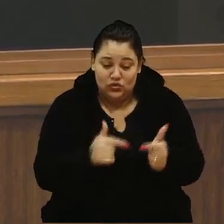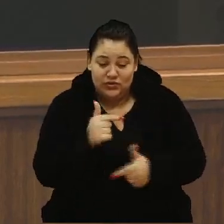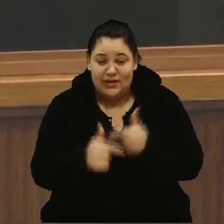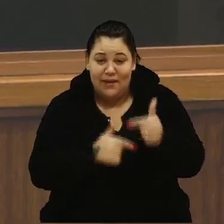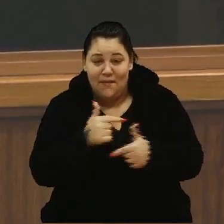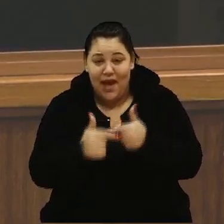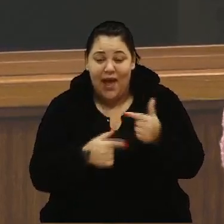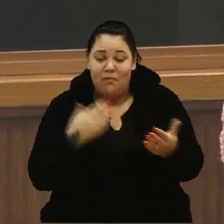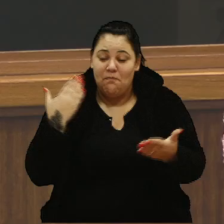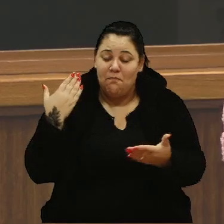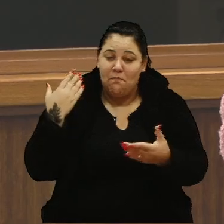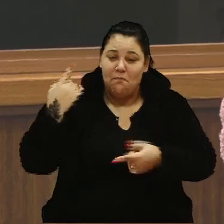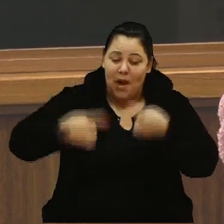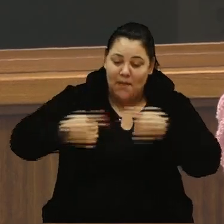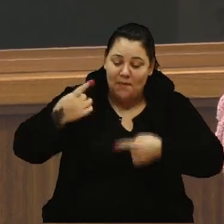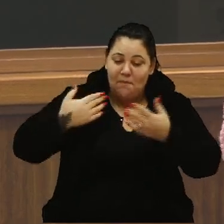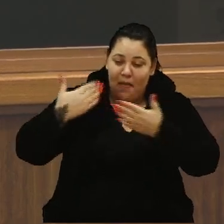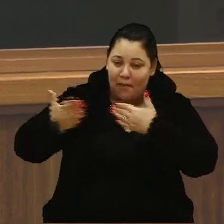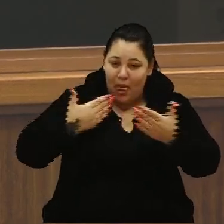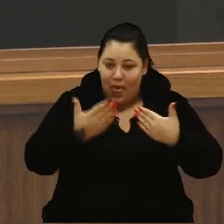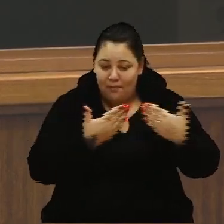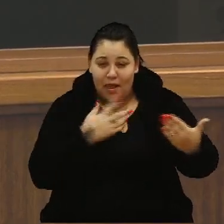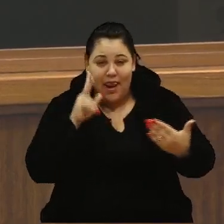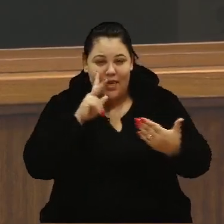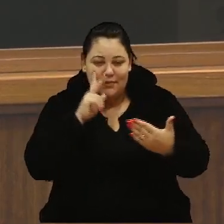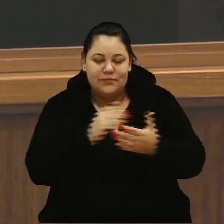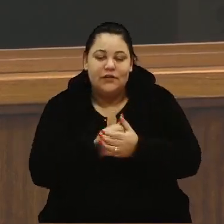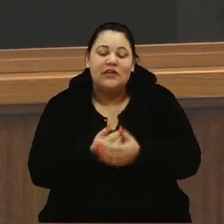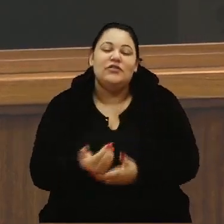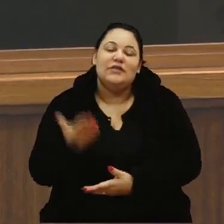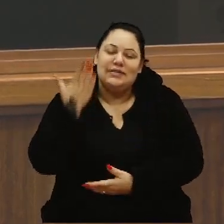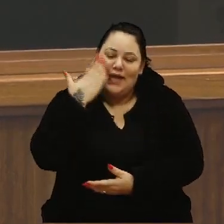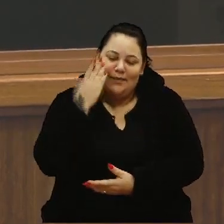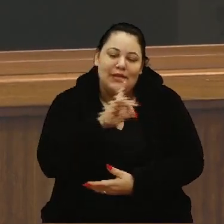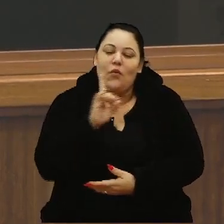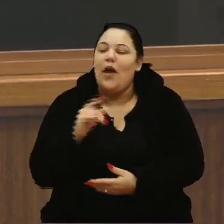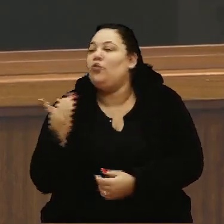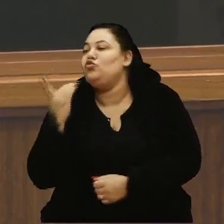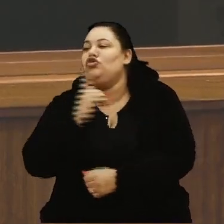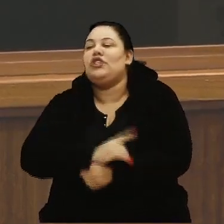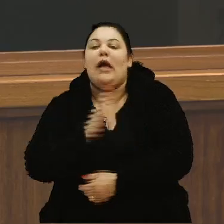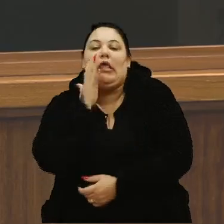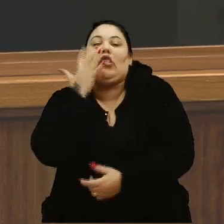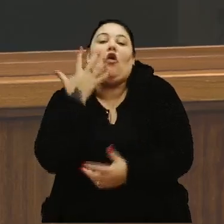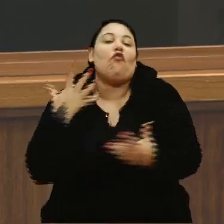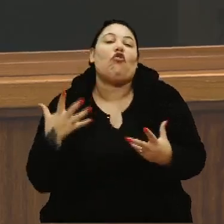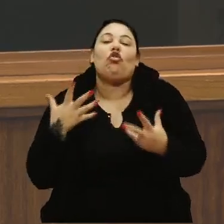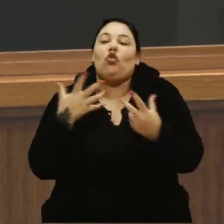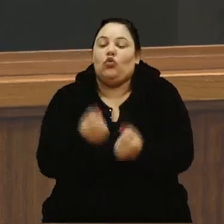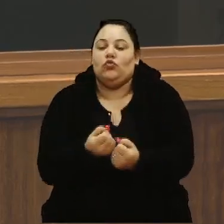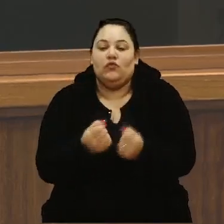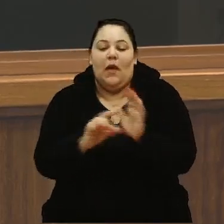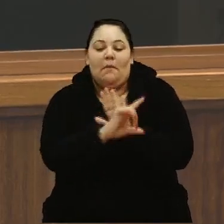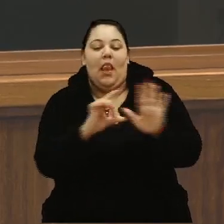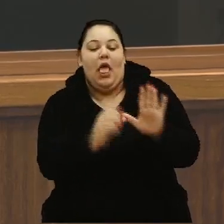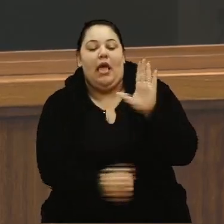né, para lembrar. A gente sabe que não é uma data que resolve a questão. Faz um parágrafo,